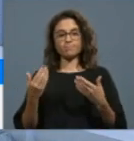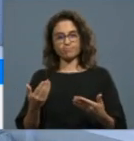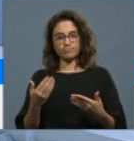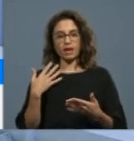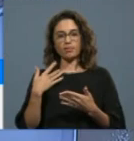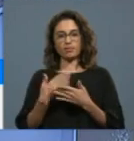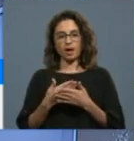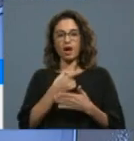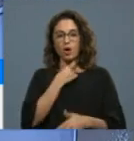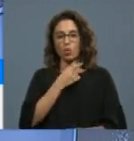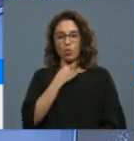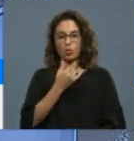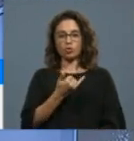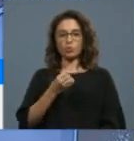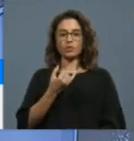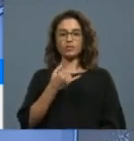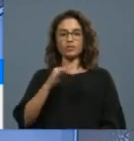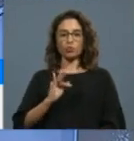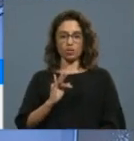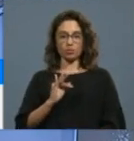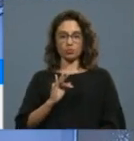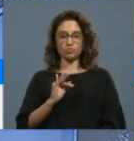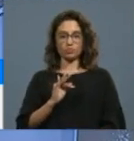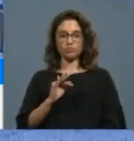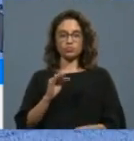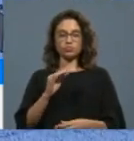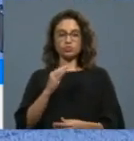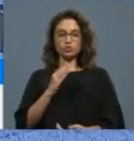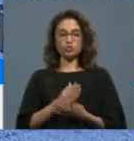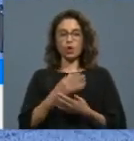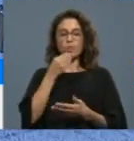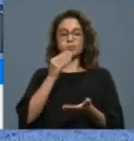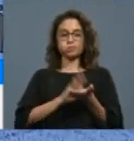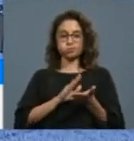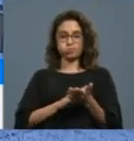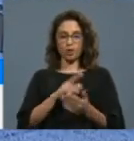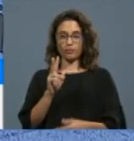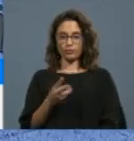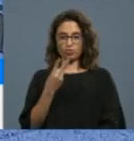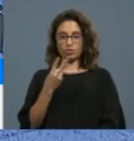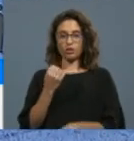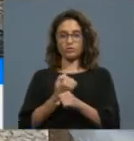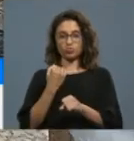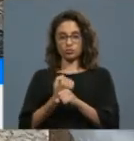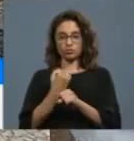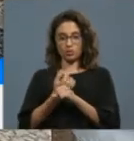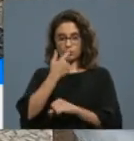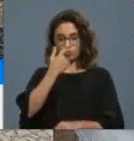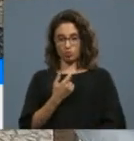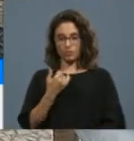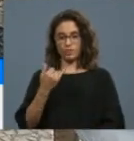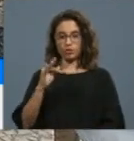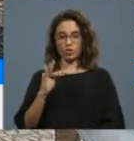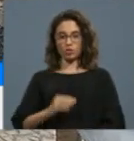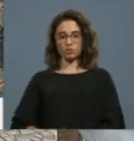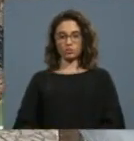até agosto de 2024. Só 2 restaurantes têm 24 funcionários. Ainda não sabemos de